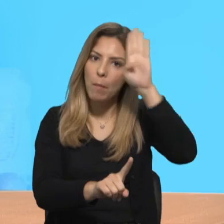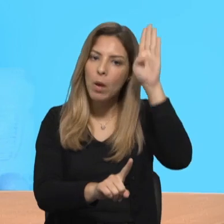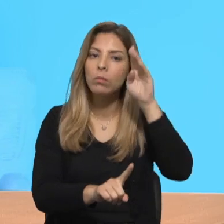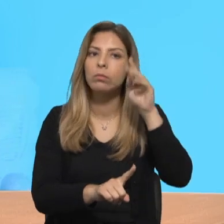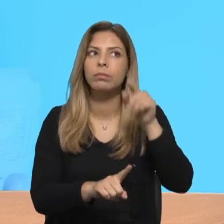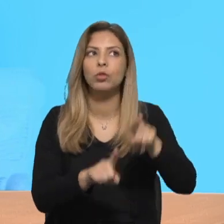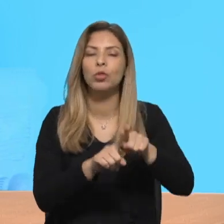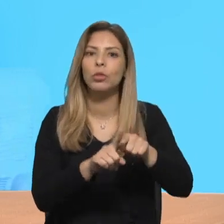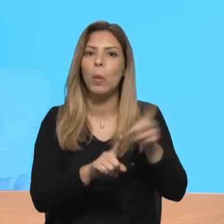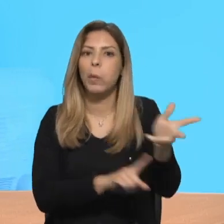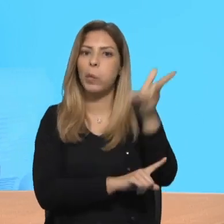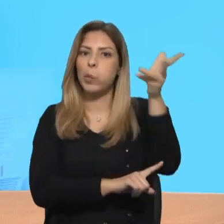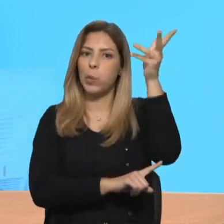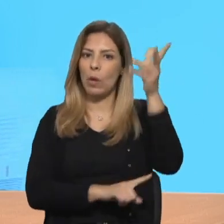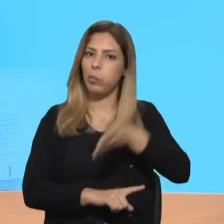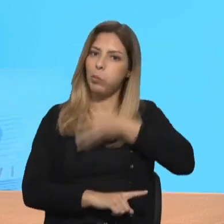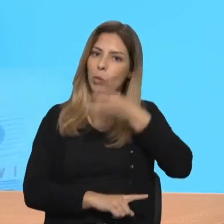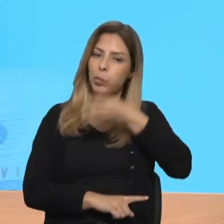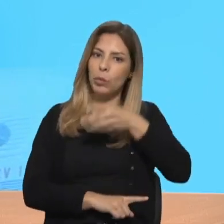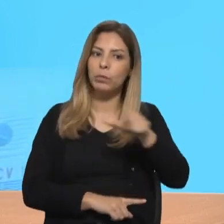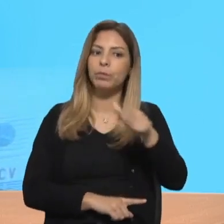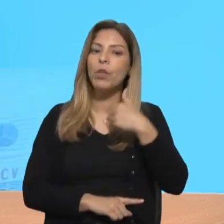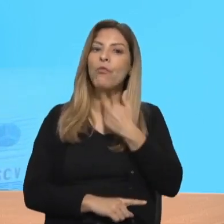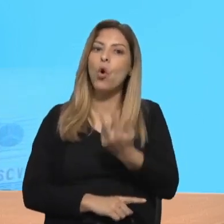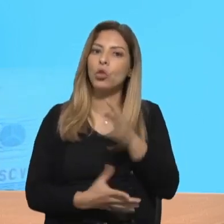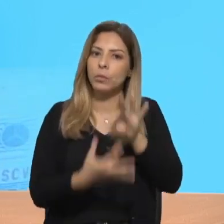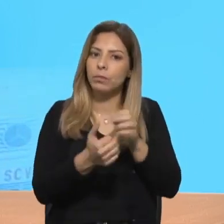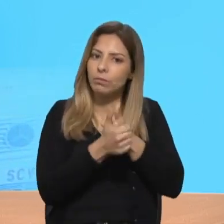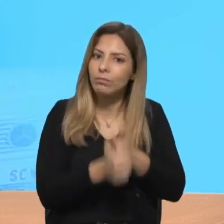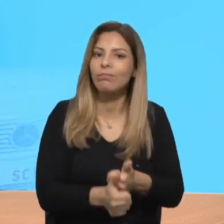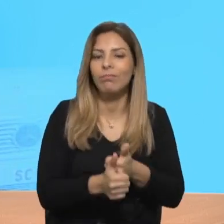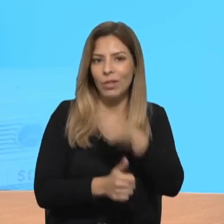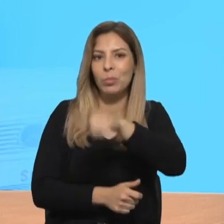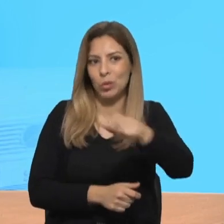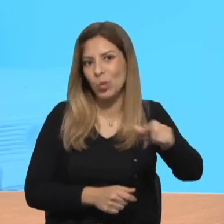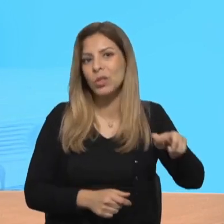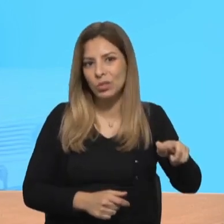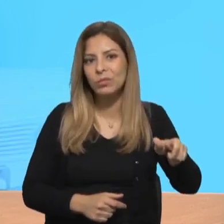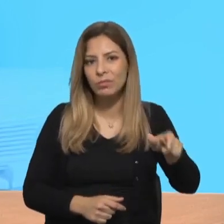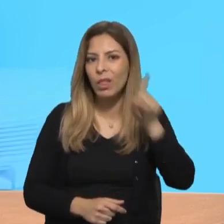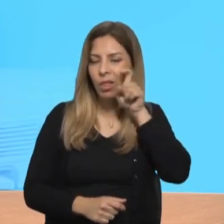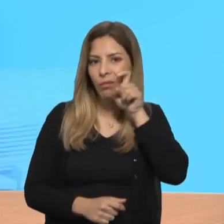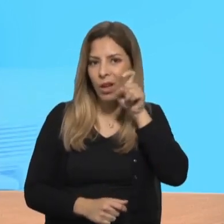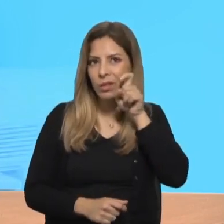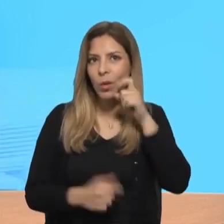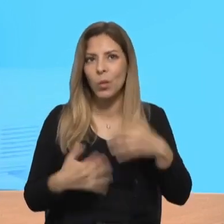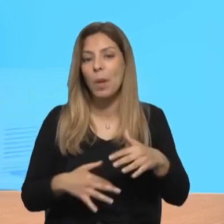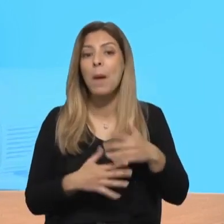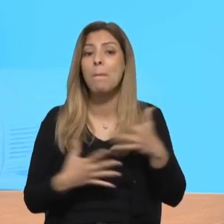eu, uma voz em defesa destas pessoas que muitas vezes não têm